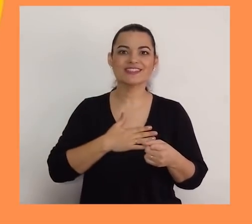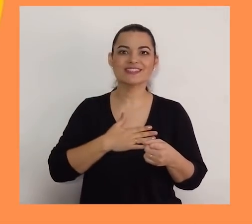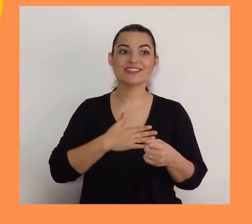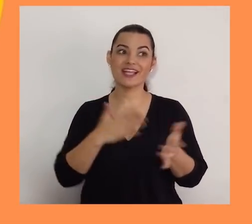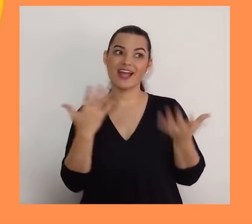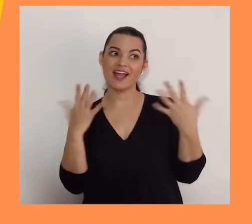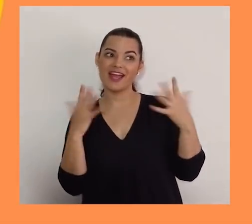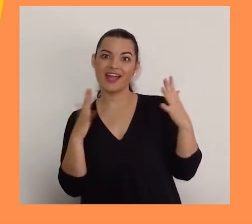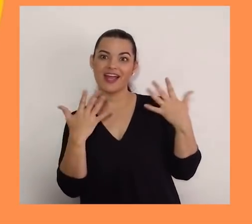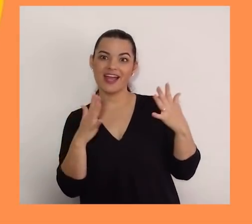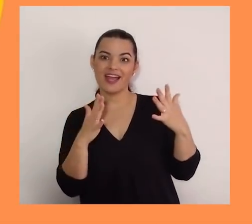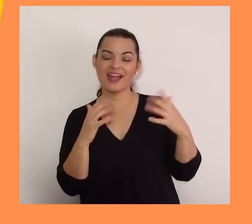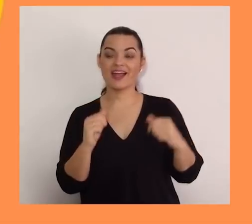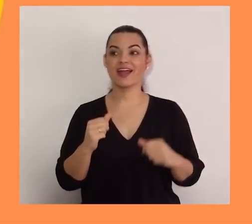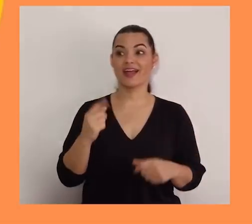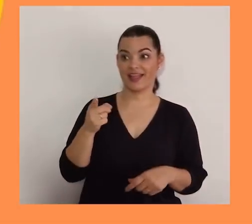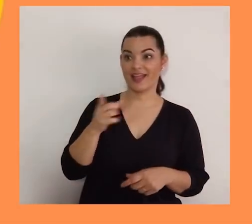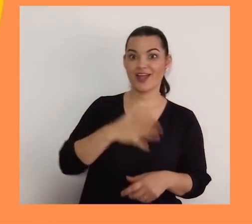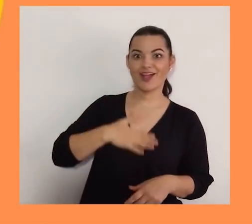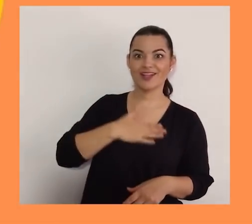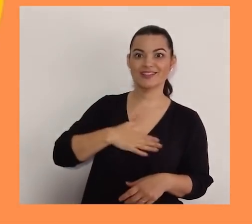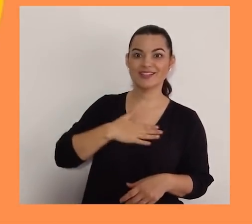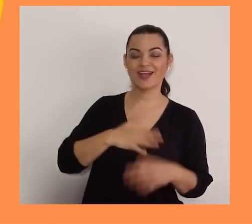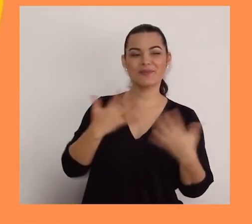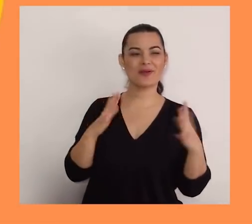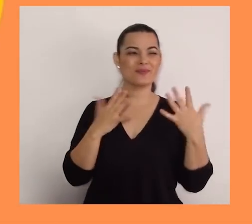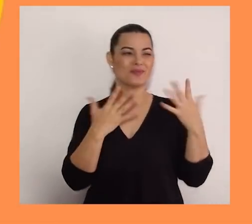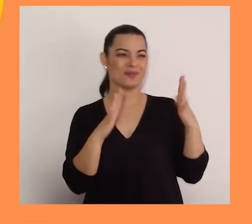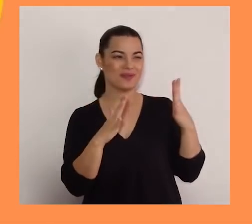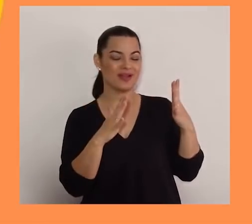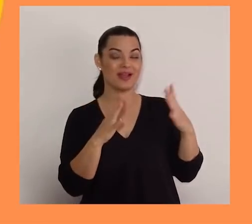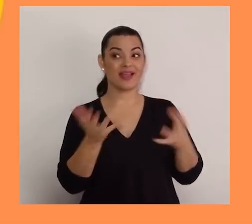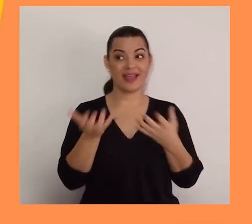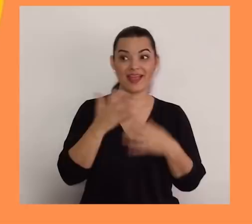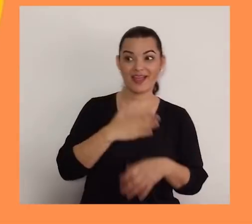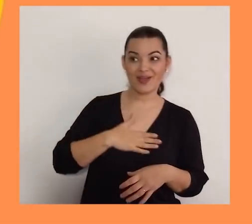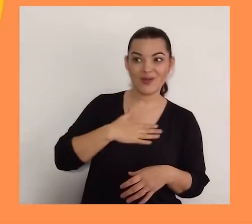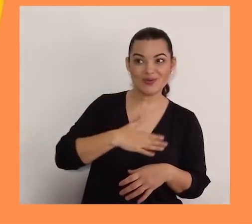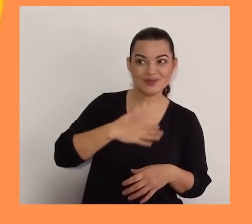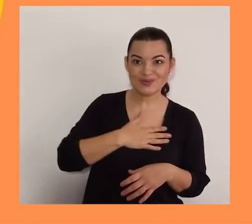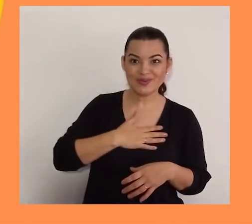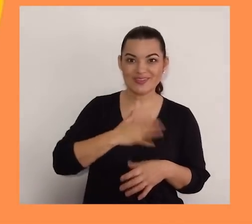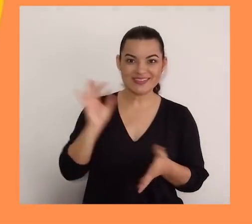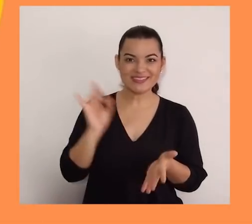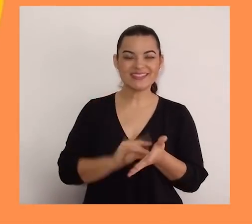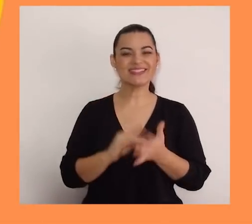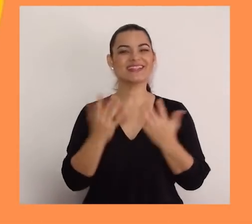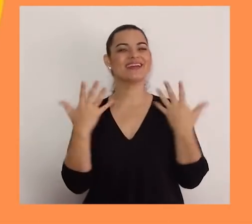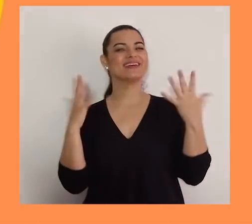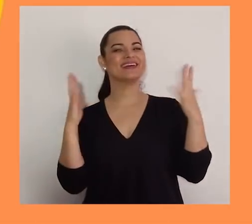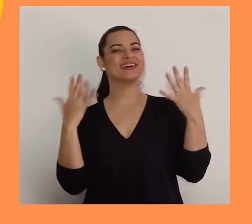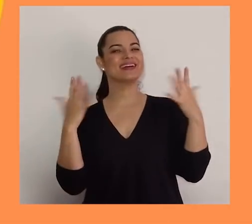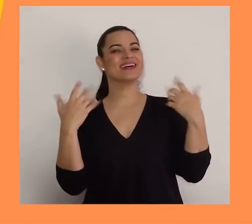terra? Porque tava todo mundo junto. Isso!